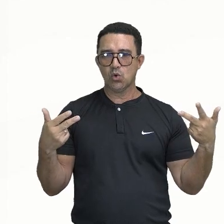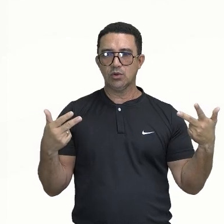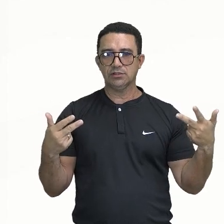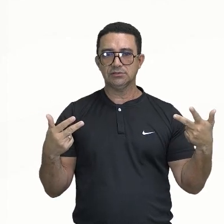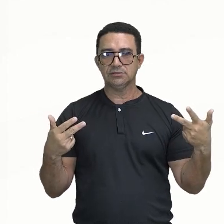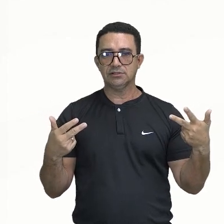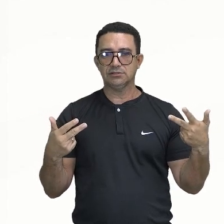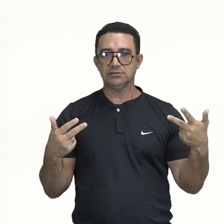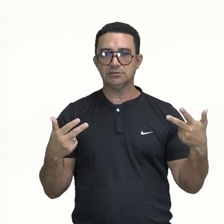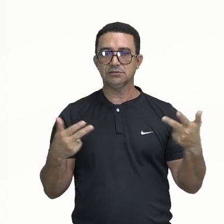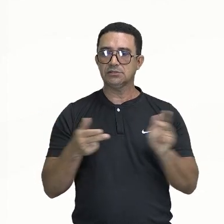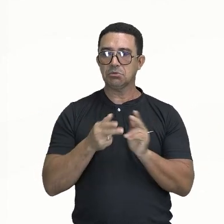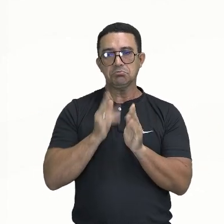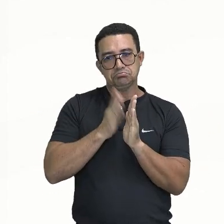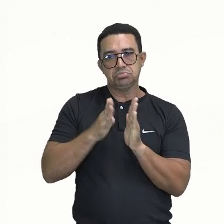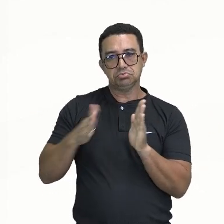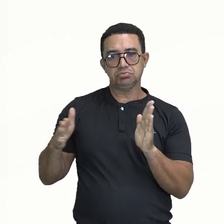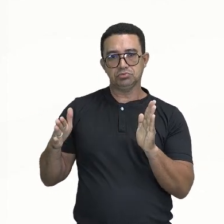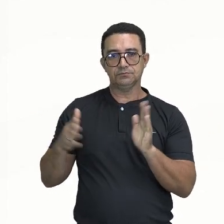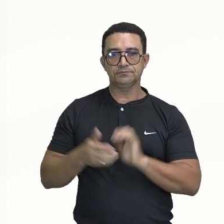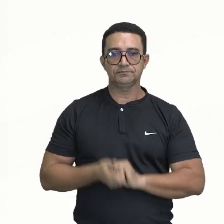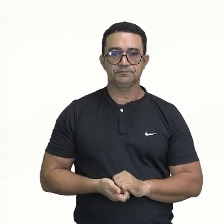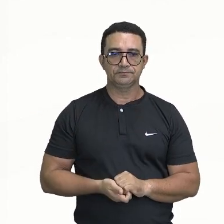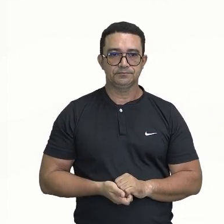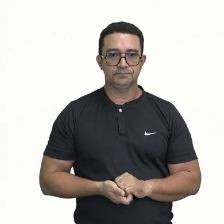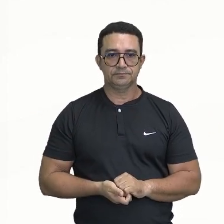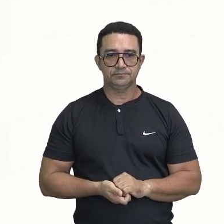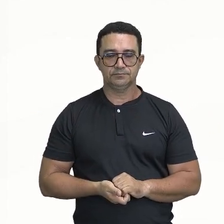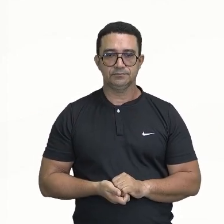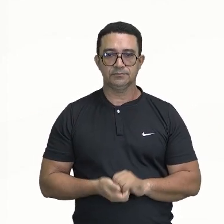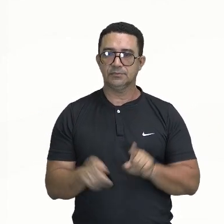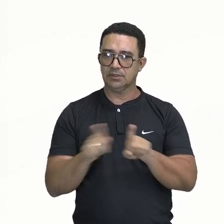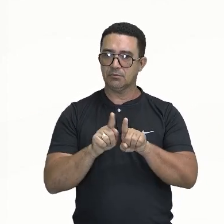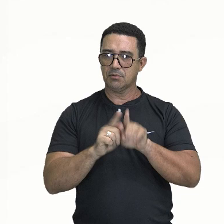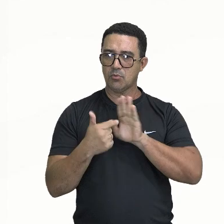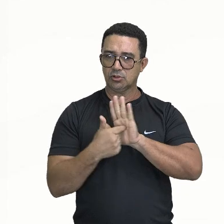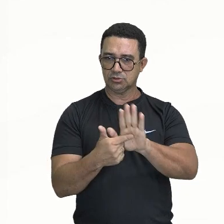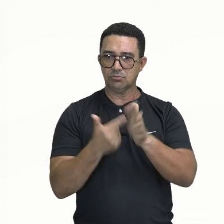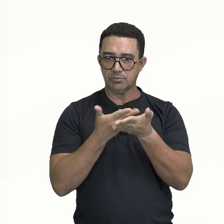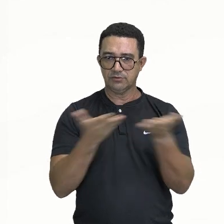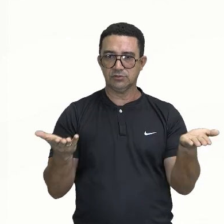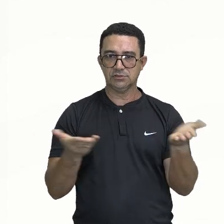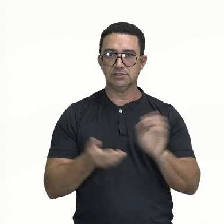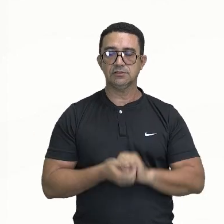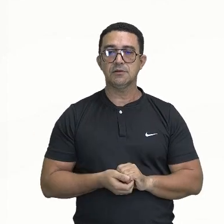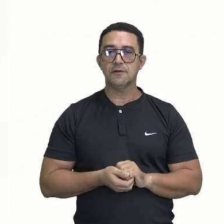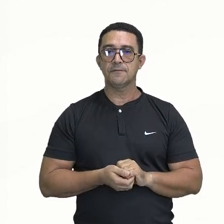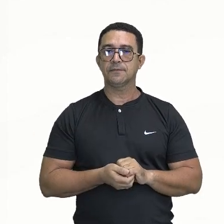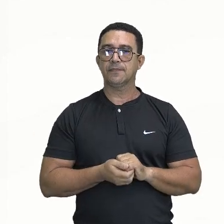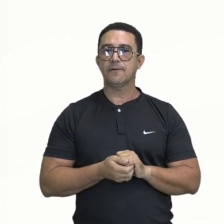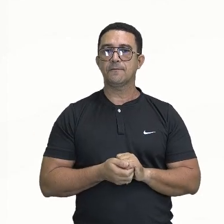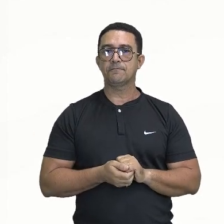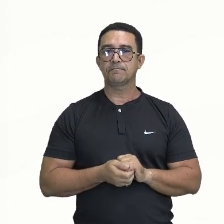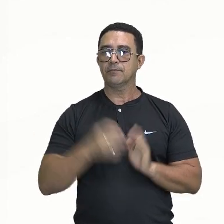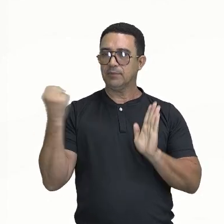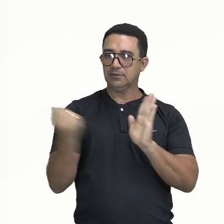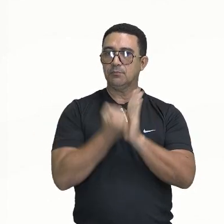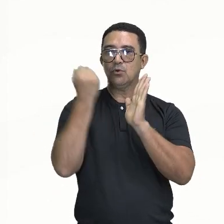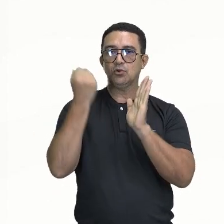ser catalogadas. Então, trazemos aqui esse bem material em